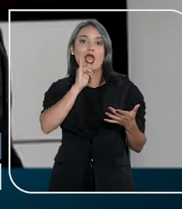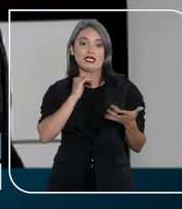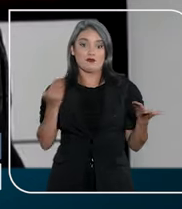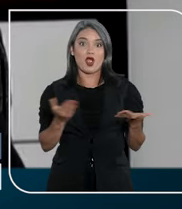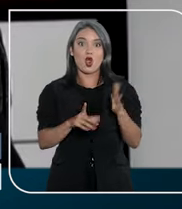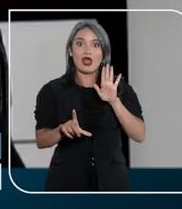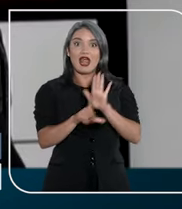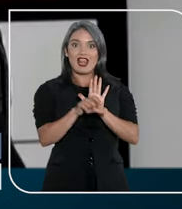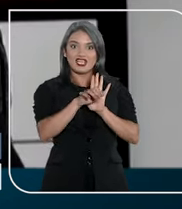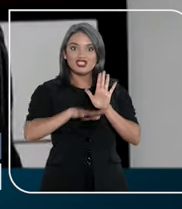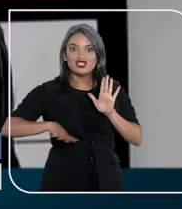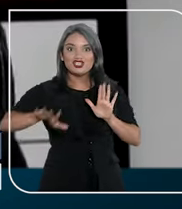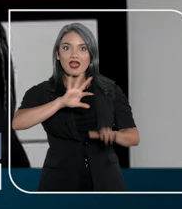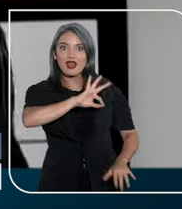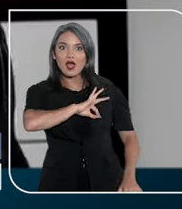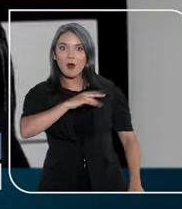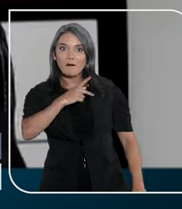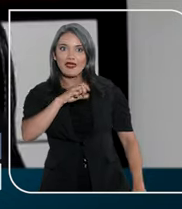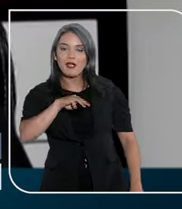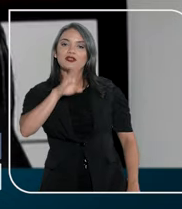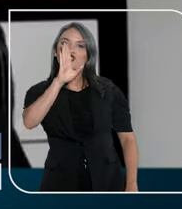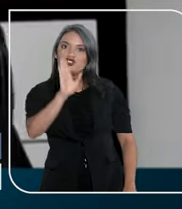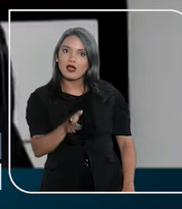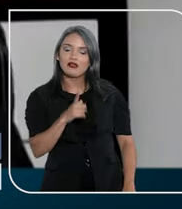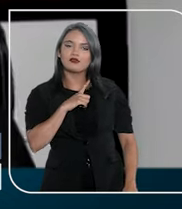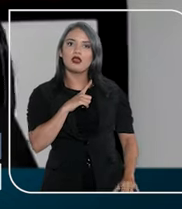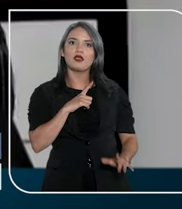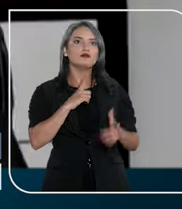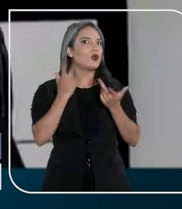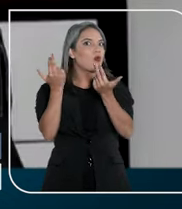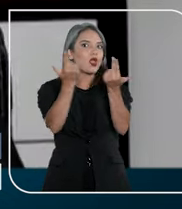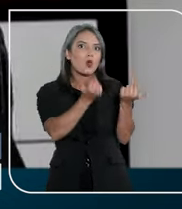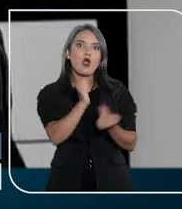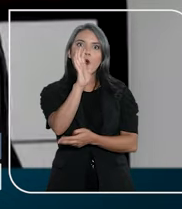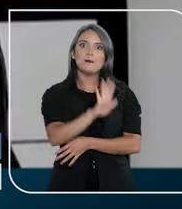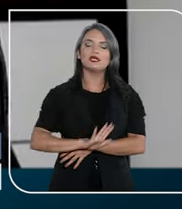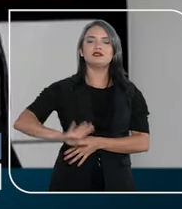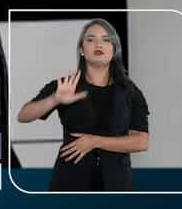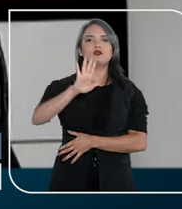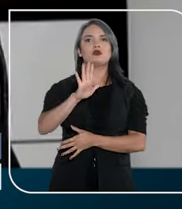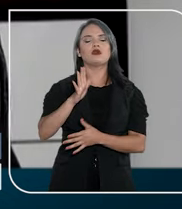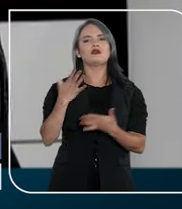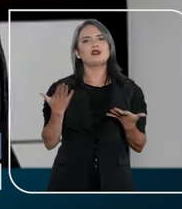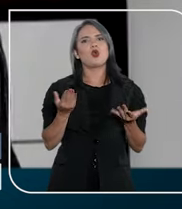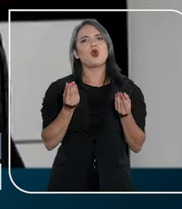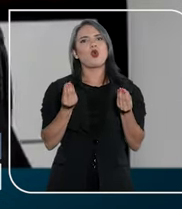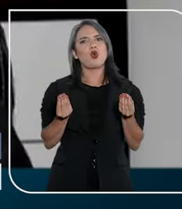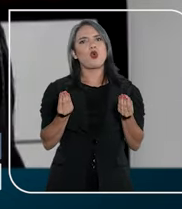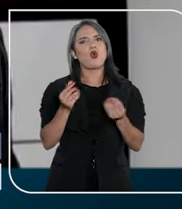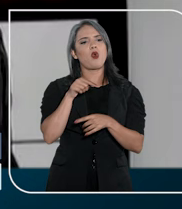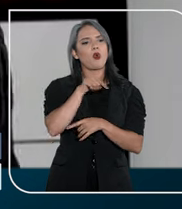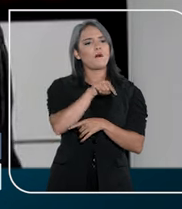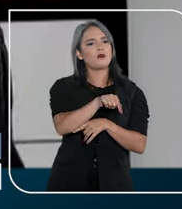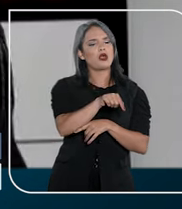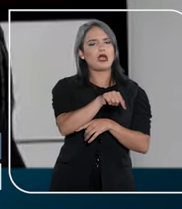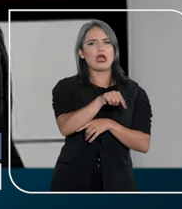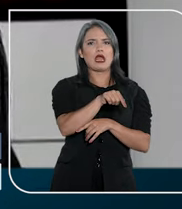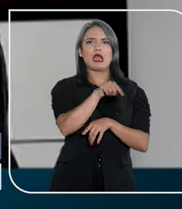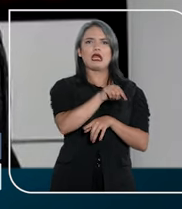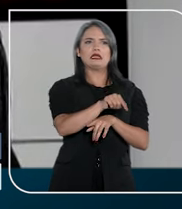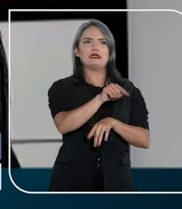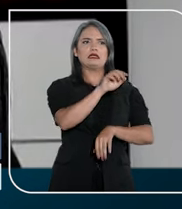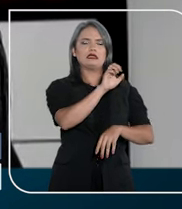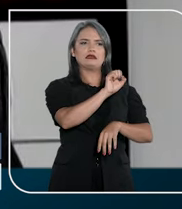Polícias Militares, então o cargo é o mesmo no país inteiro. Como é que eu preciso de um policial com agressividade de 30% em